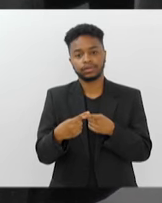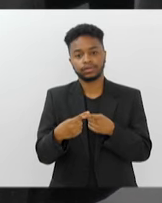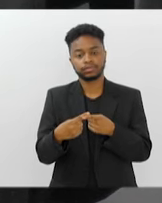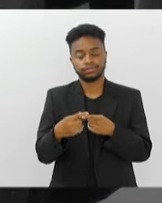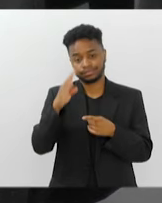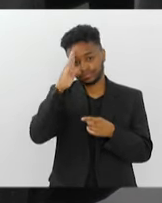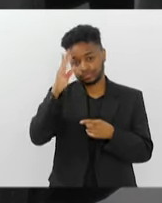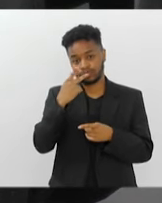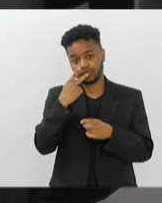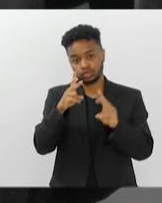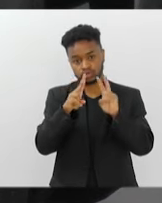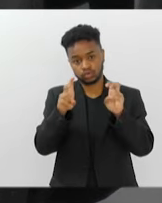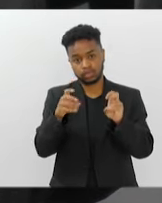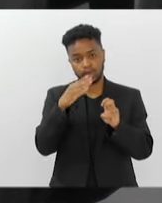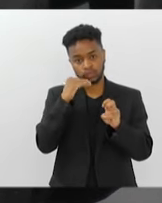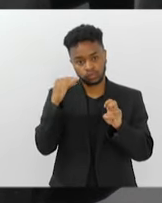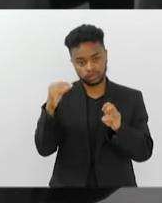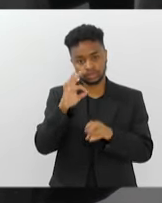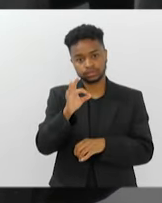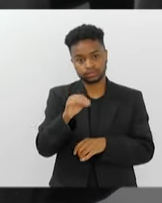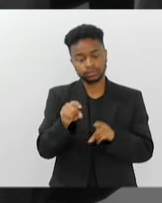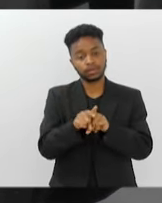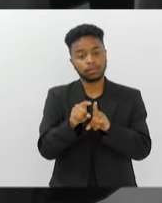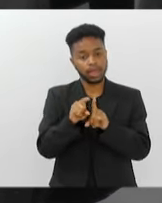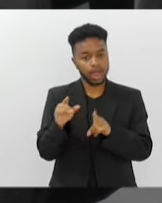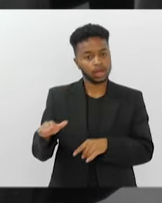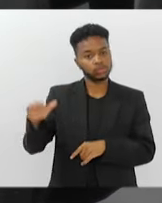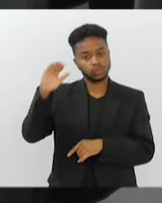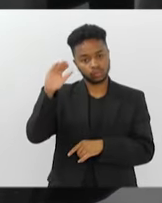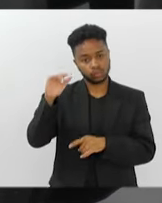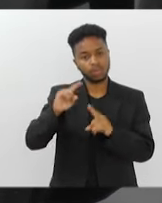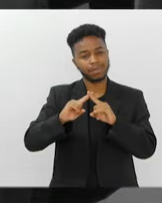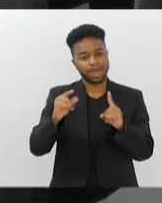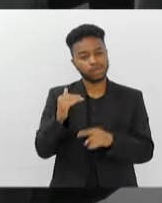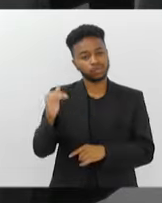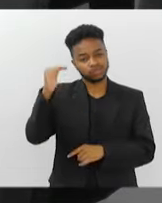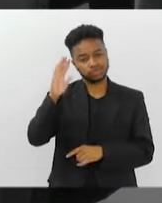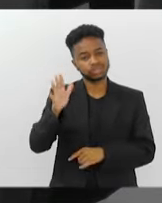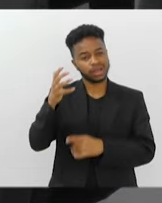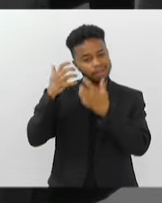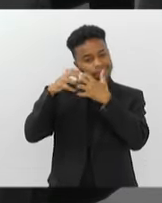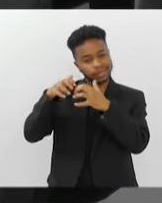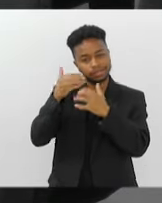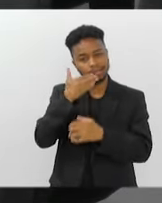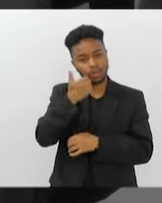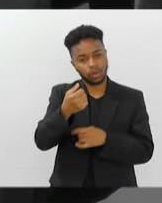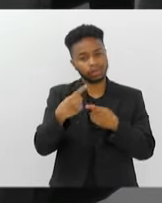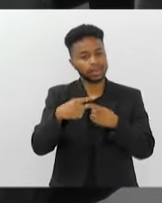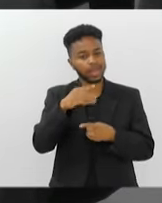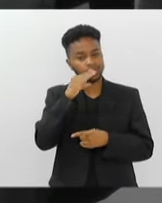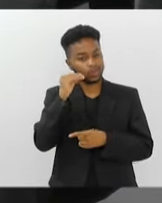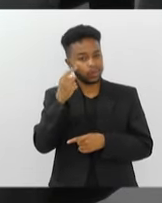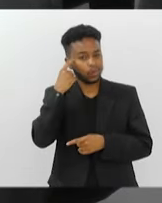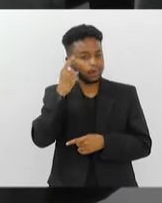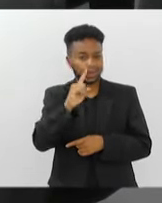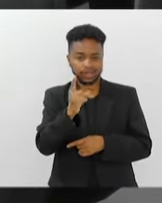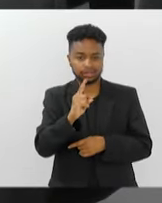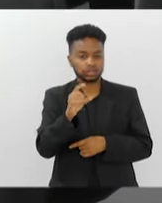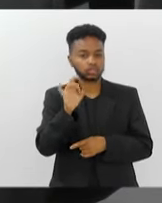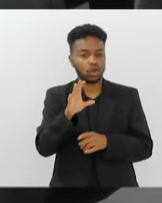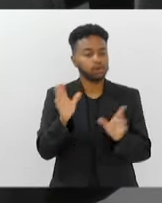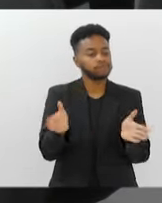adolescentes né os adultos também mas já pensa melhor o adolescente não pensa eles são totalmente